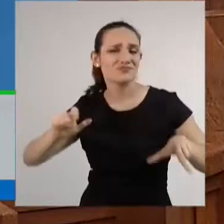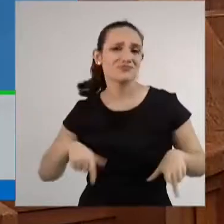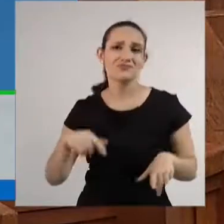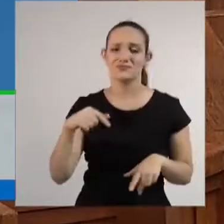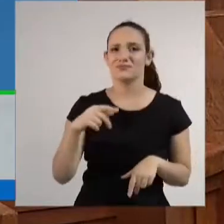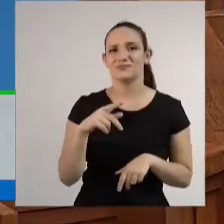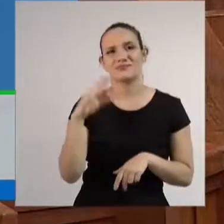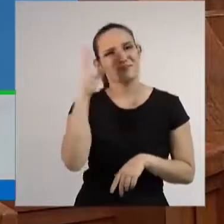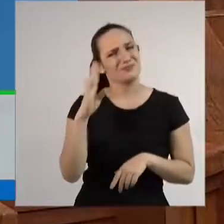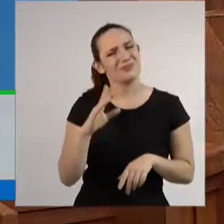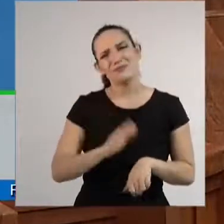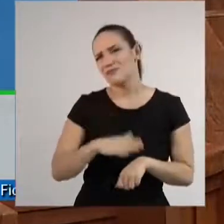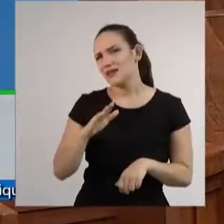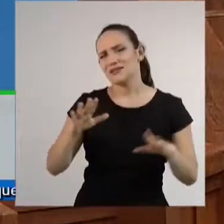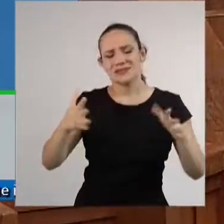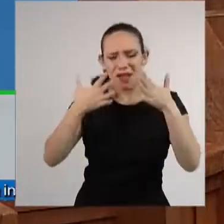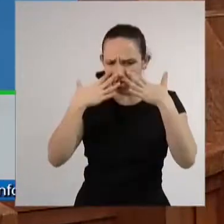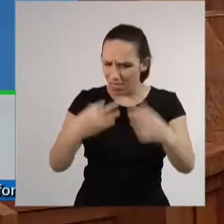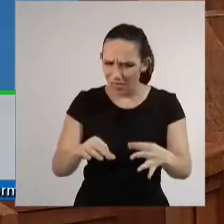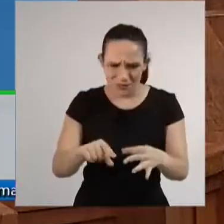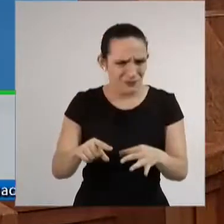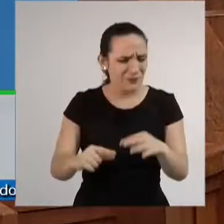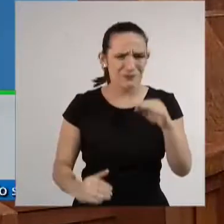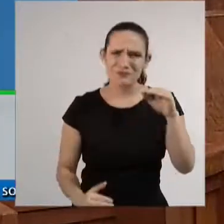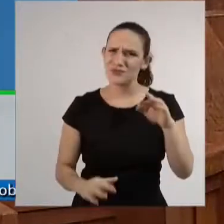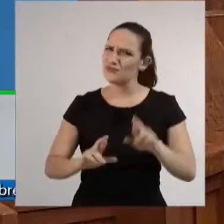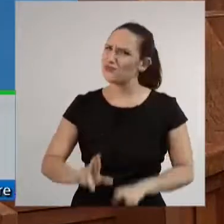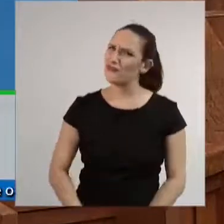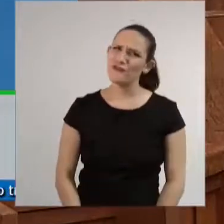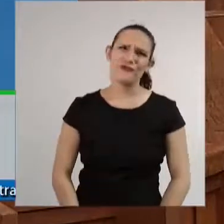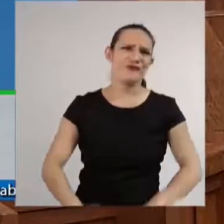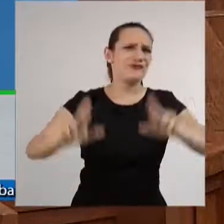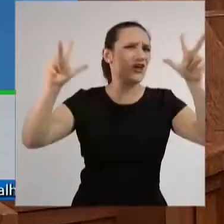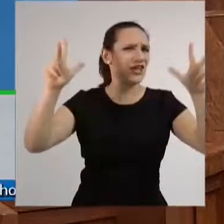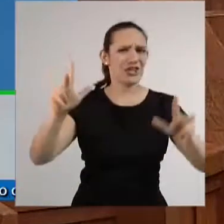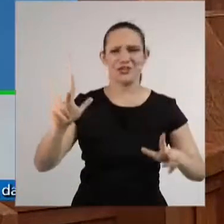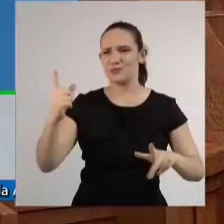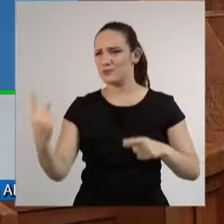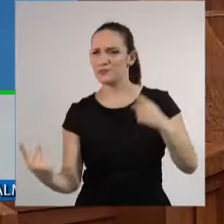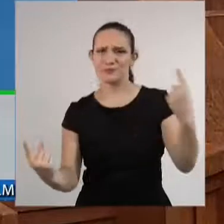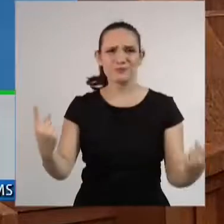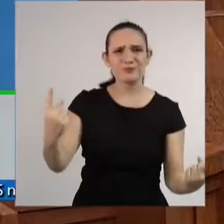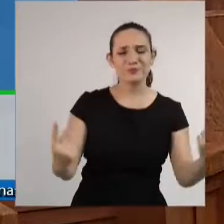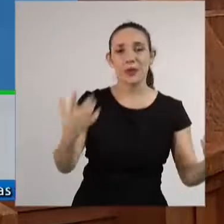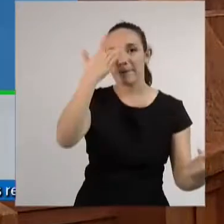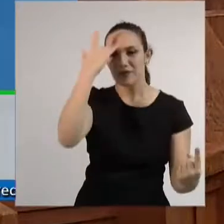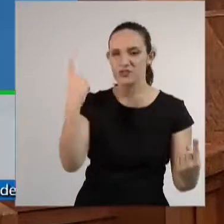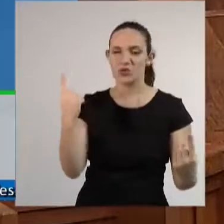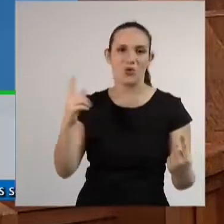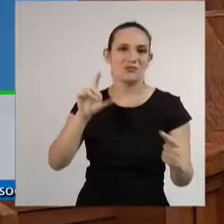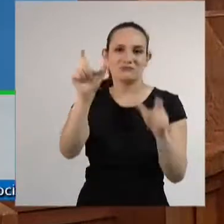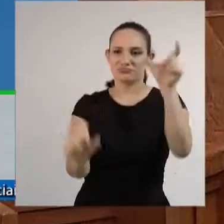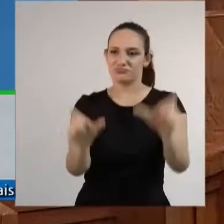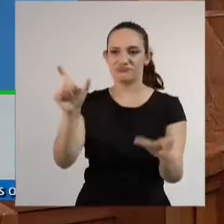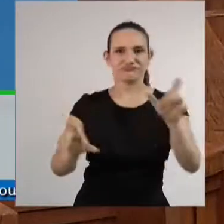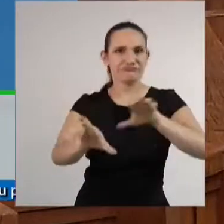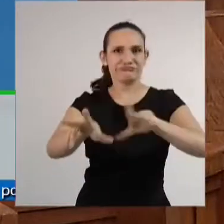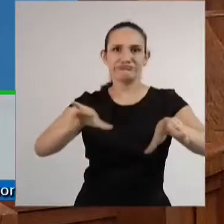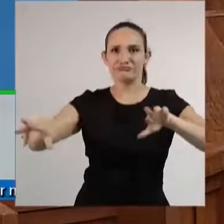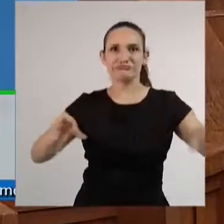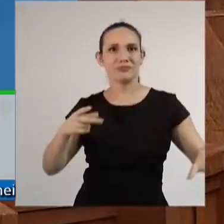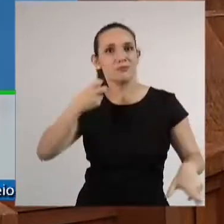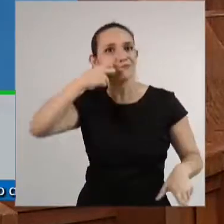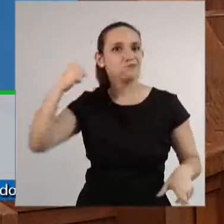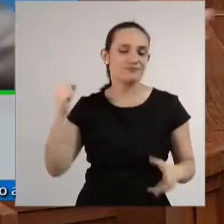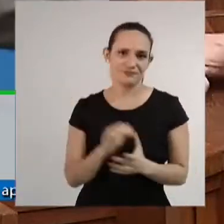das disparidades sociais brasileiras. O Brasil, deputado Pedro Kemp, em